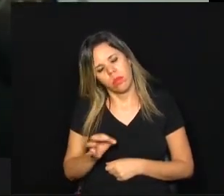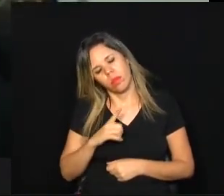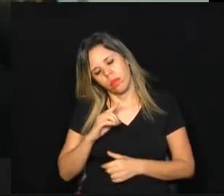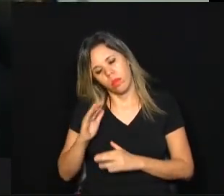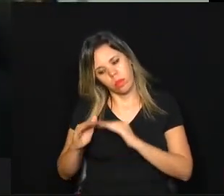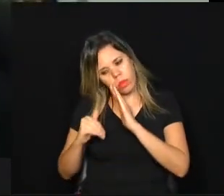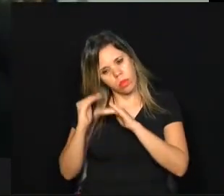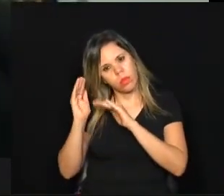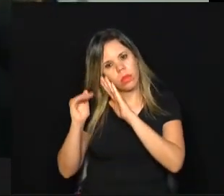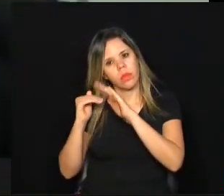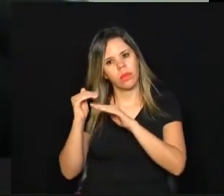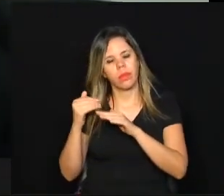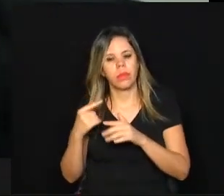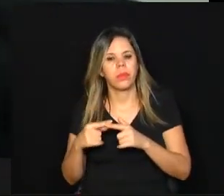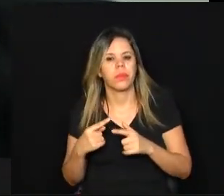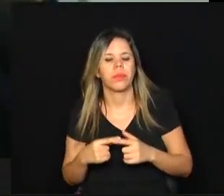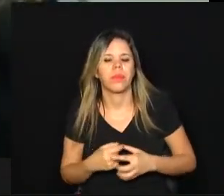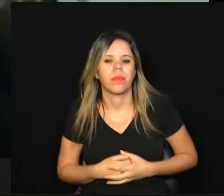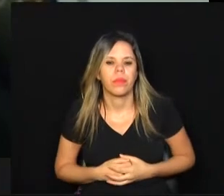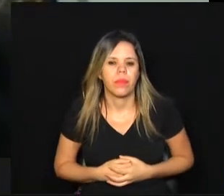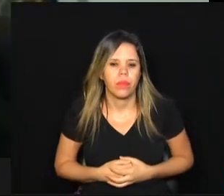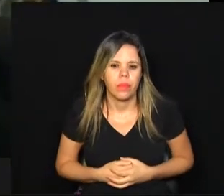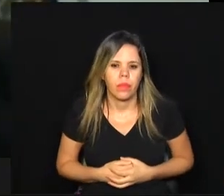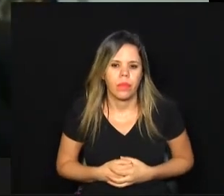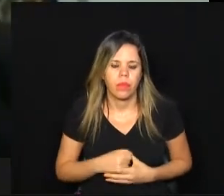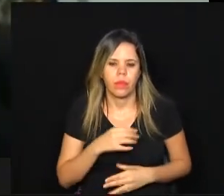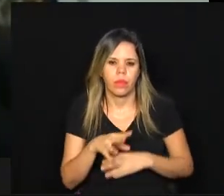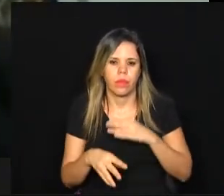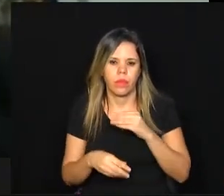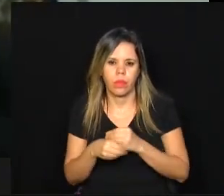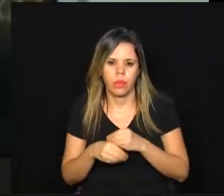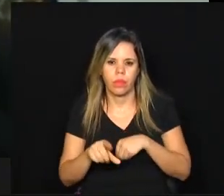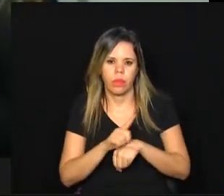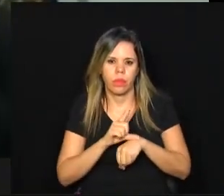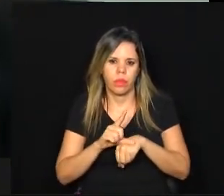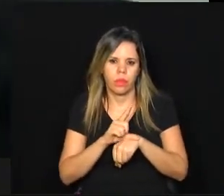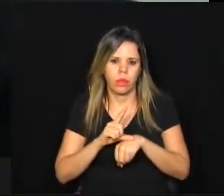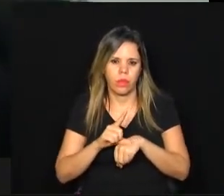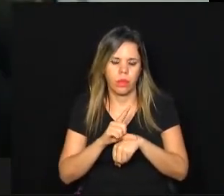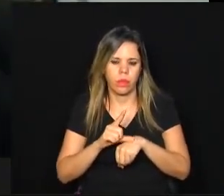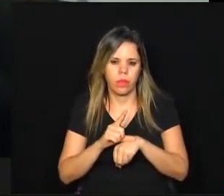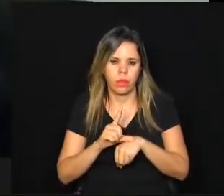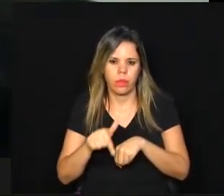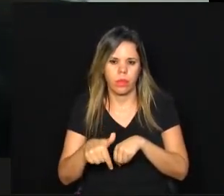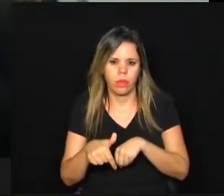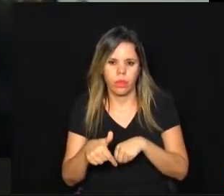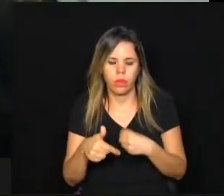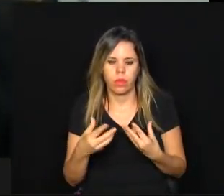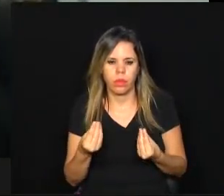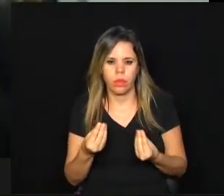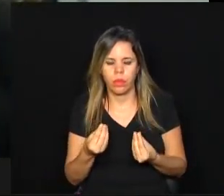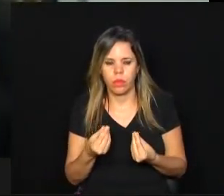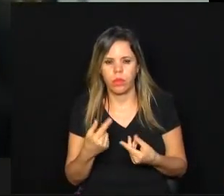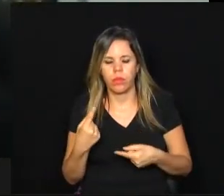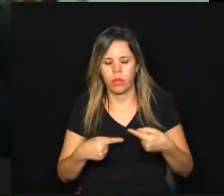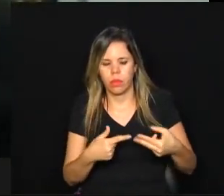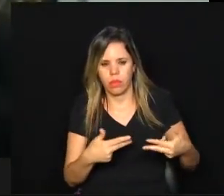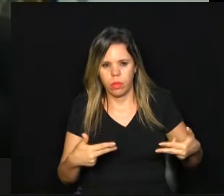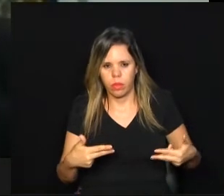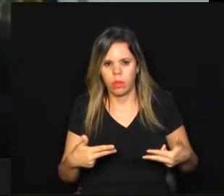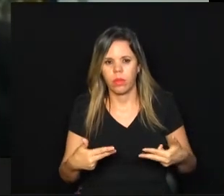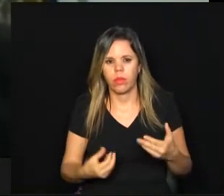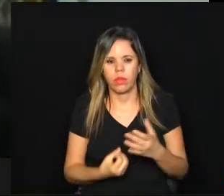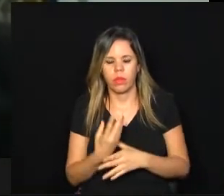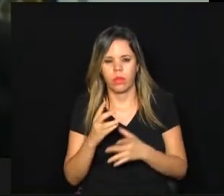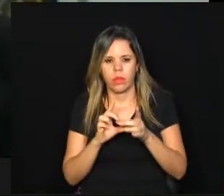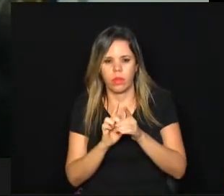avanço porque foi implementada uma legislação depois de muitas discussões, de forma